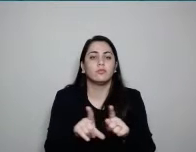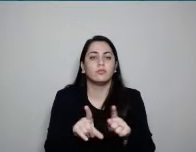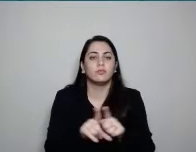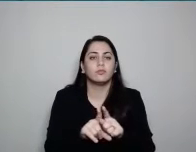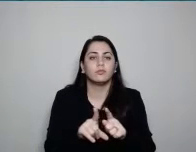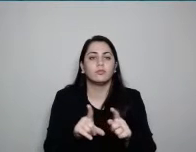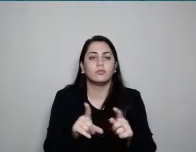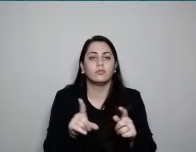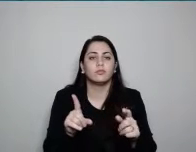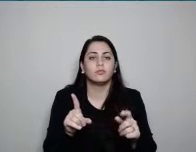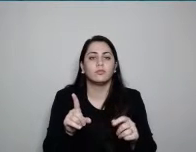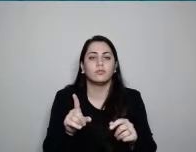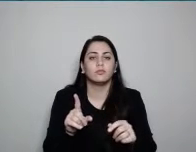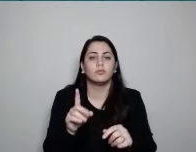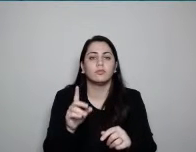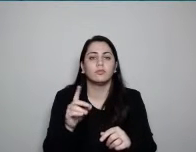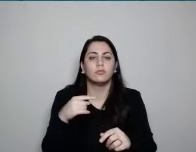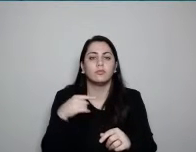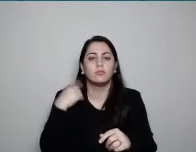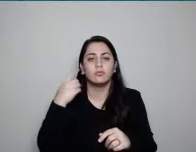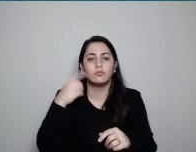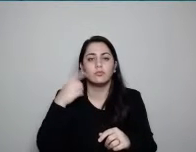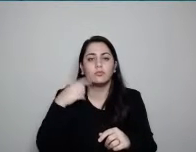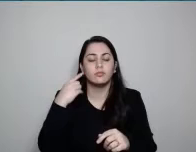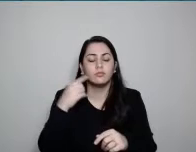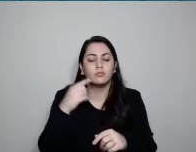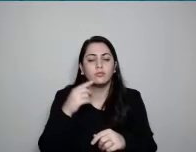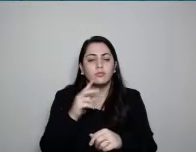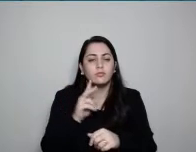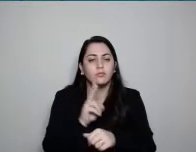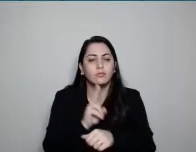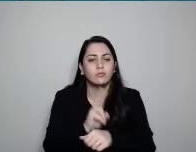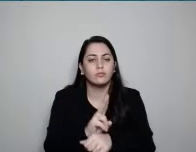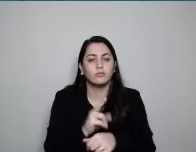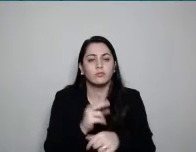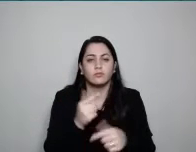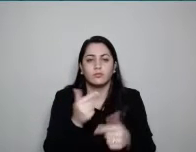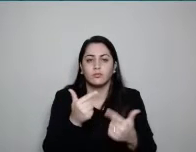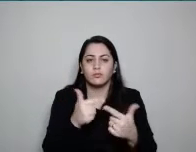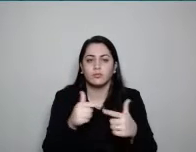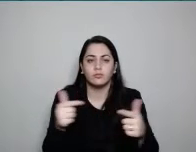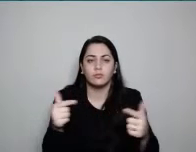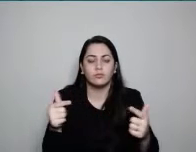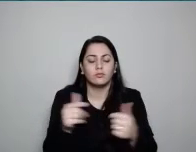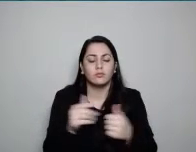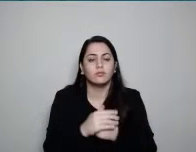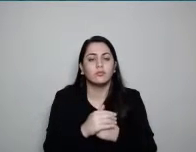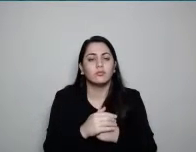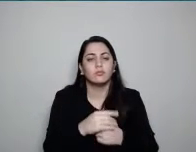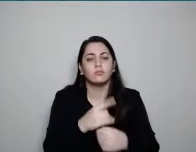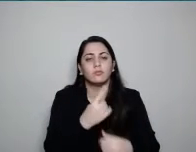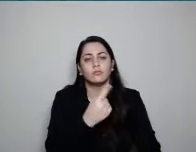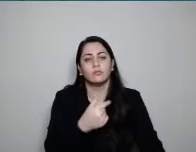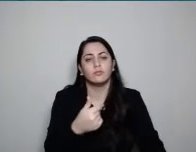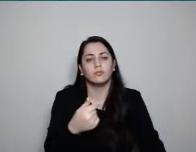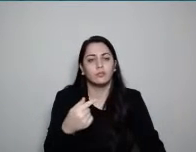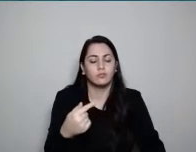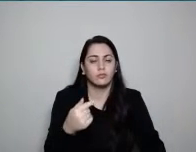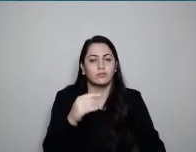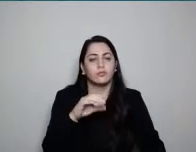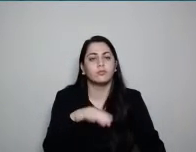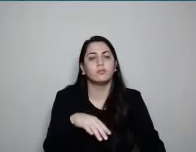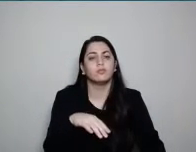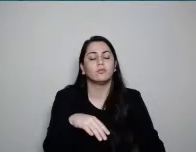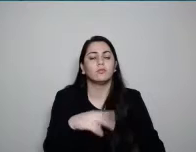08012398-2021. Apelante apelado Luzimar Maria de Medeiros. E apelante apelado Banco Bradesco S.A. Doutora Graziela Abreu